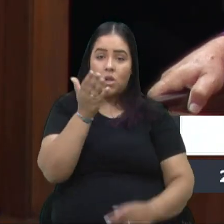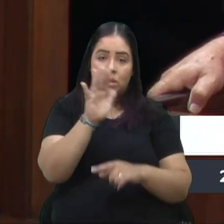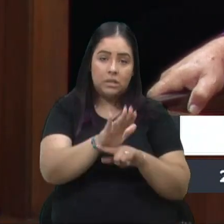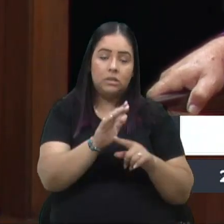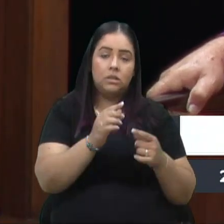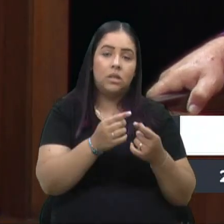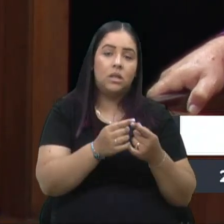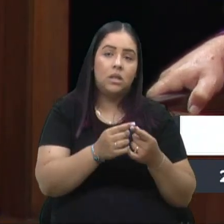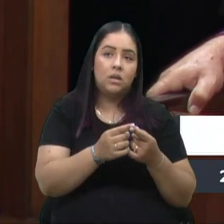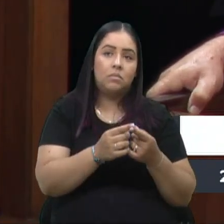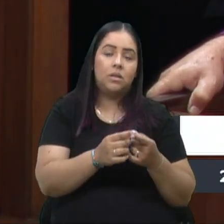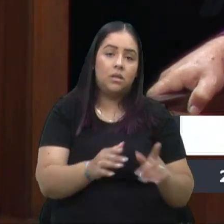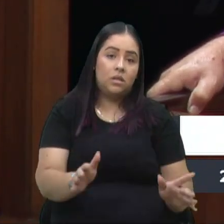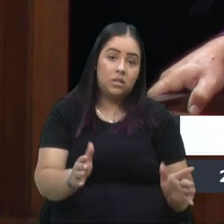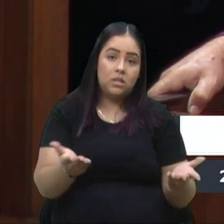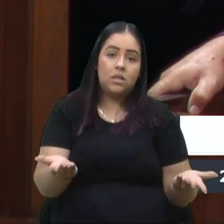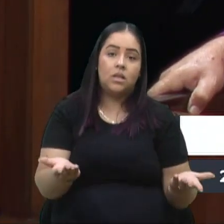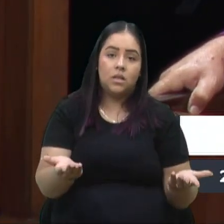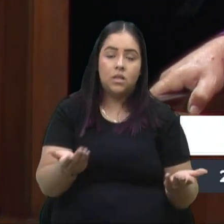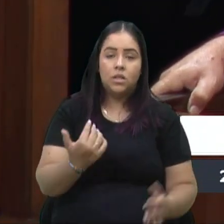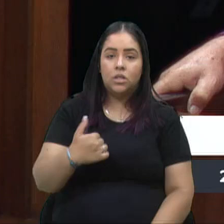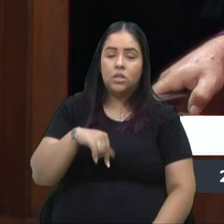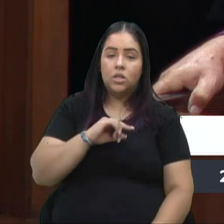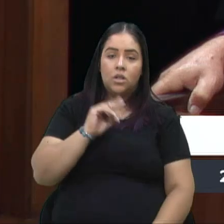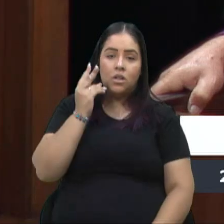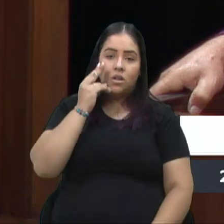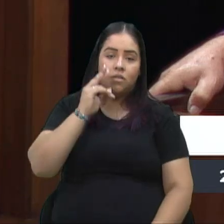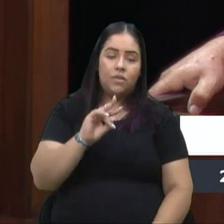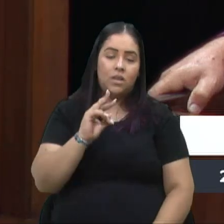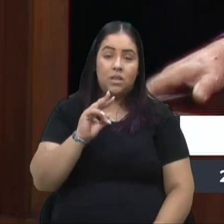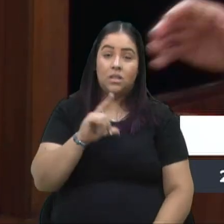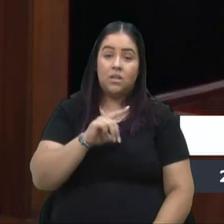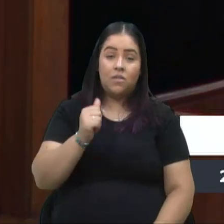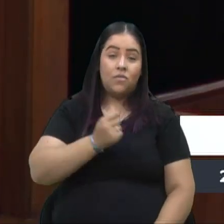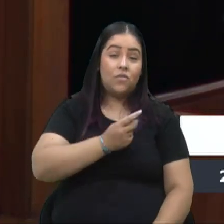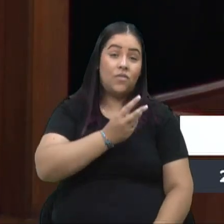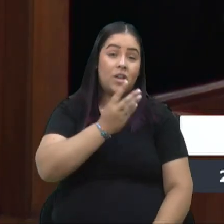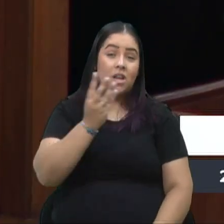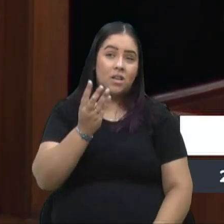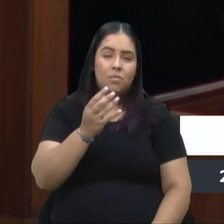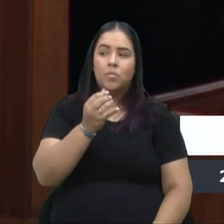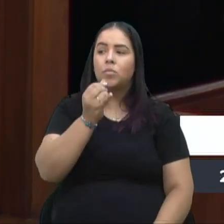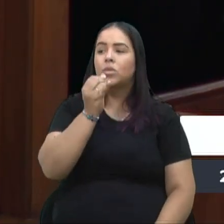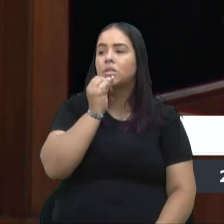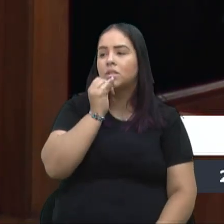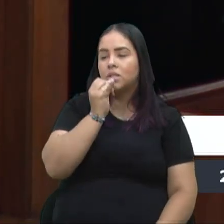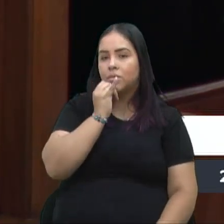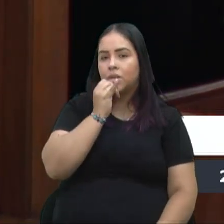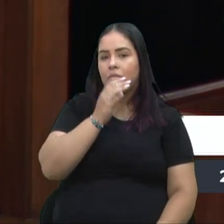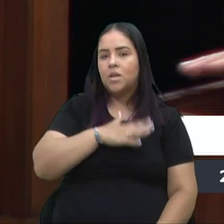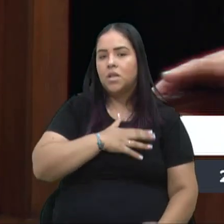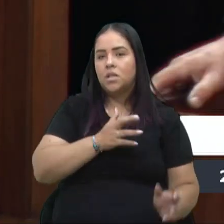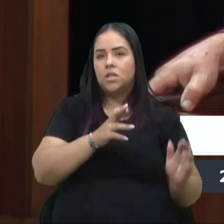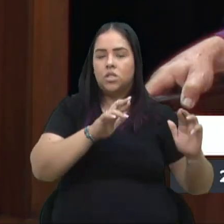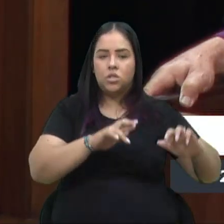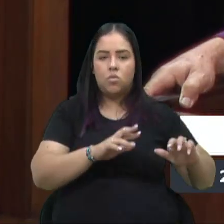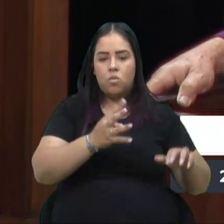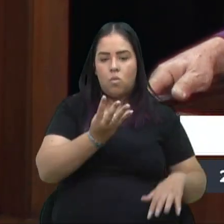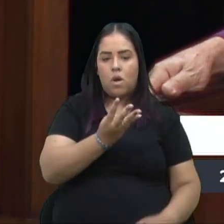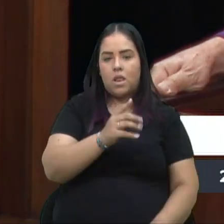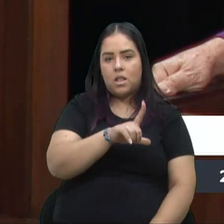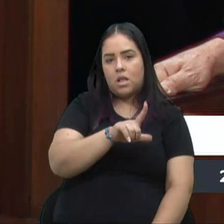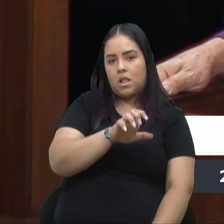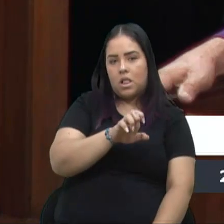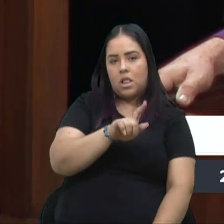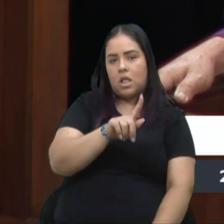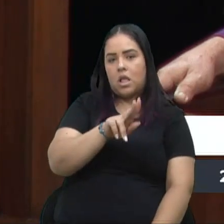ajudar e diante de situações em muitos lugares vou citar por exemplo ali na minha região da quarta Légua primeiro